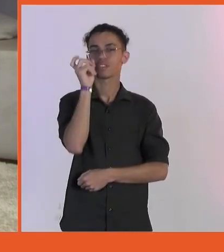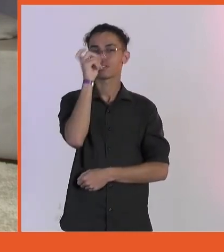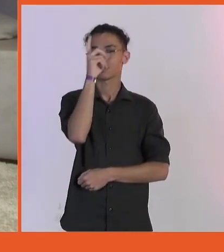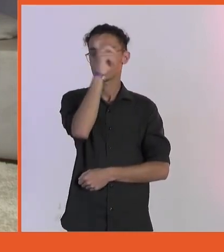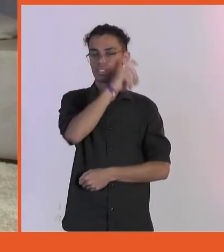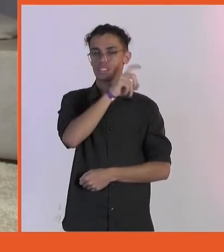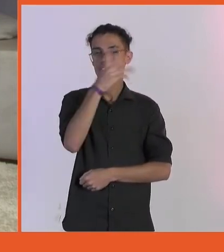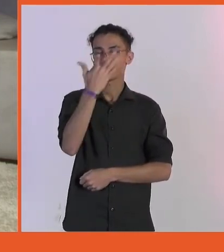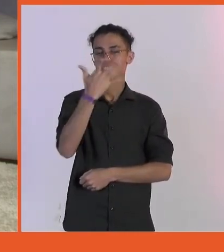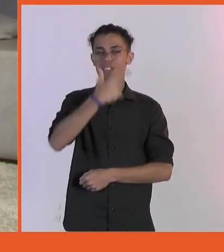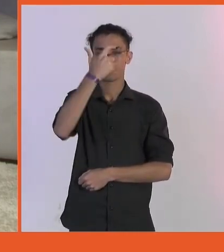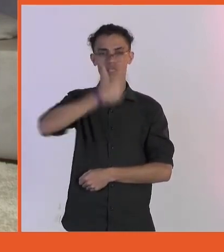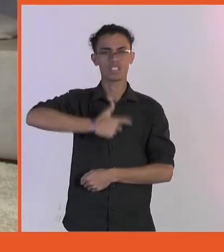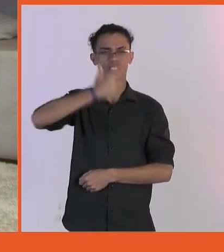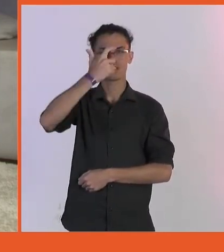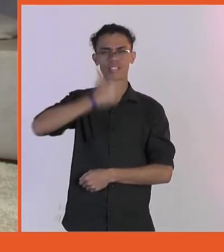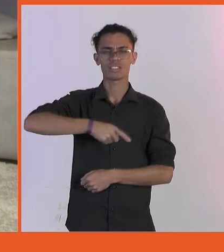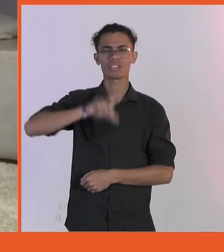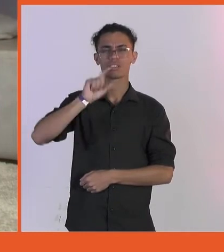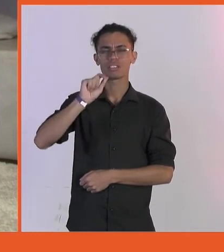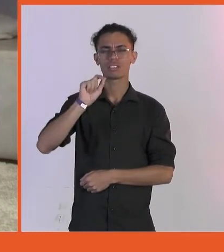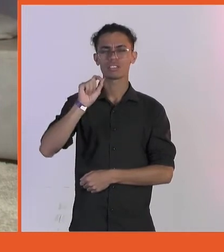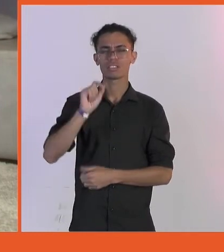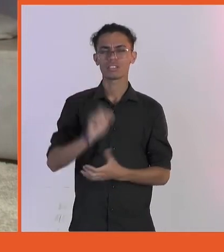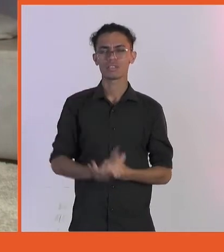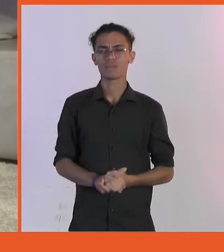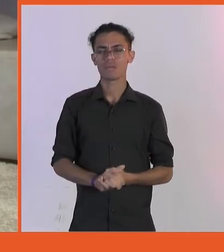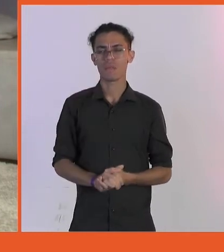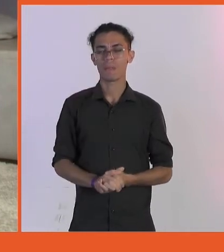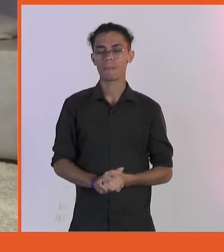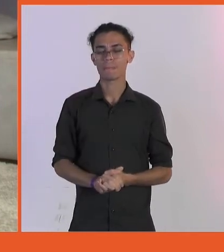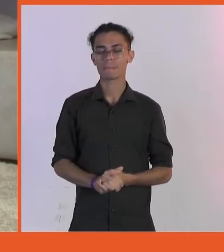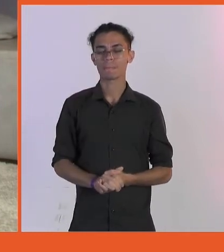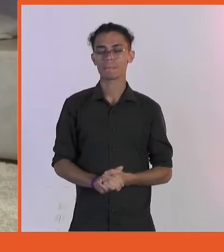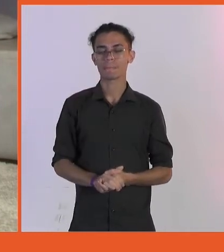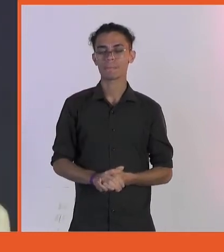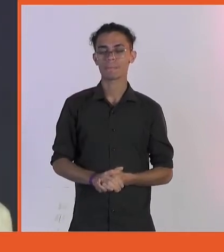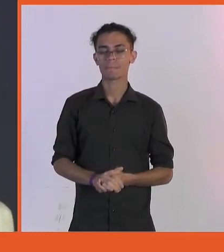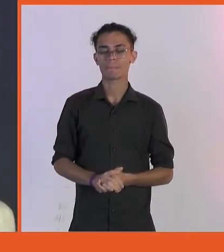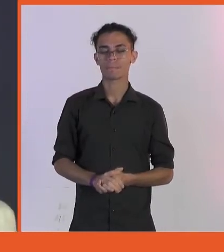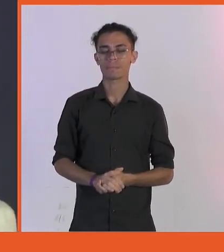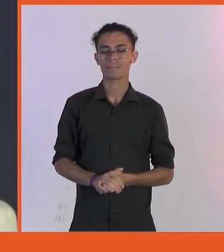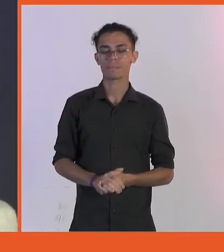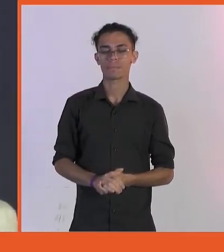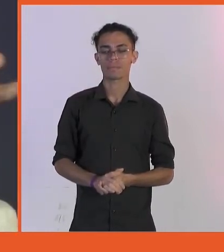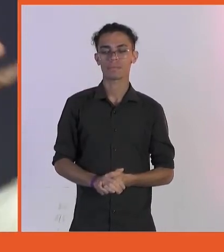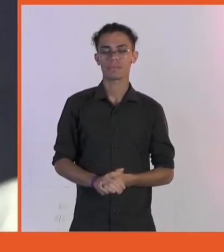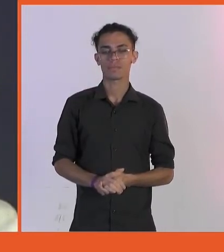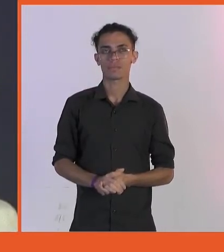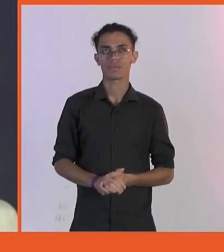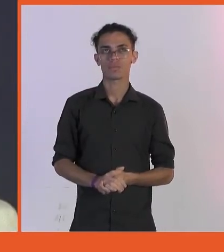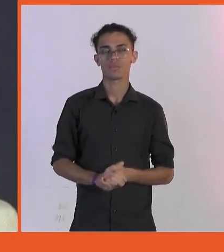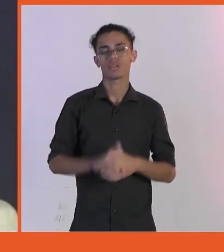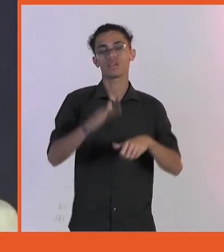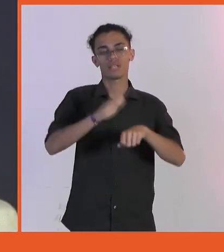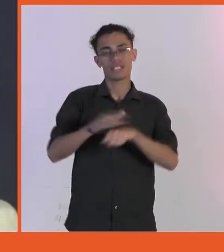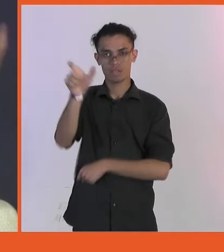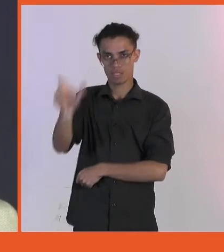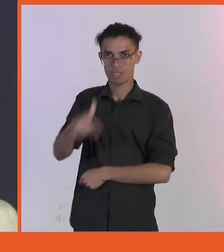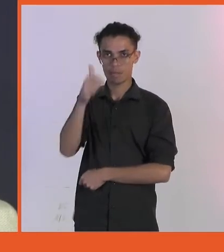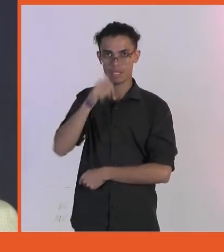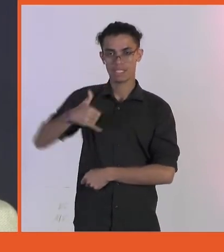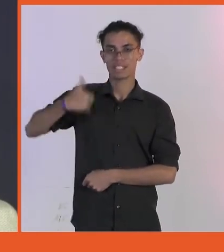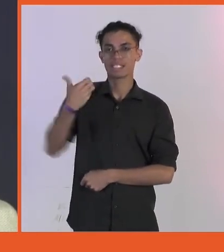por exemplo, eu sou pai. Né? Tem a minha pequenininha lá. Ela tem uma garotinha de 6 anos. Assim, eu faço stories dela, porque ela tá